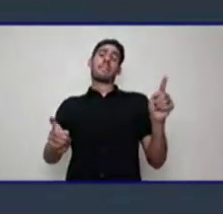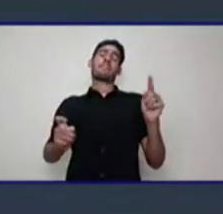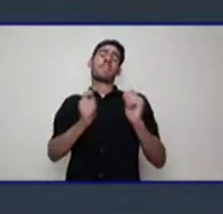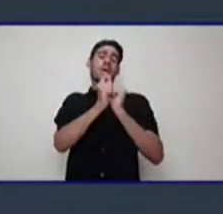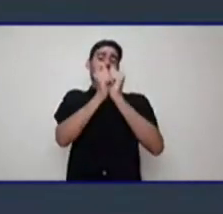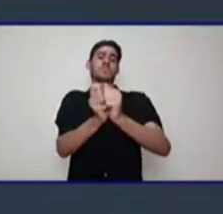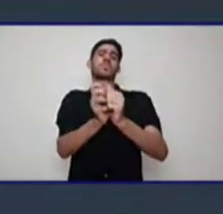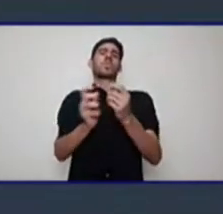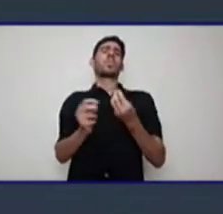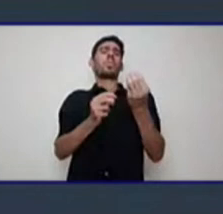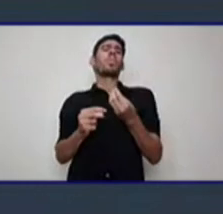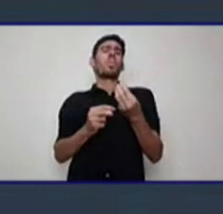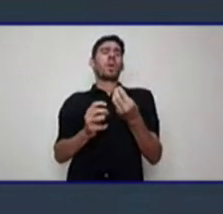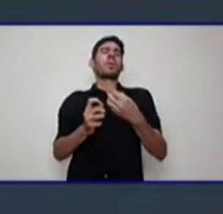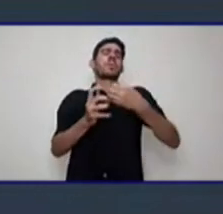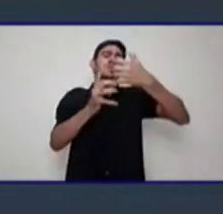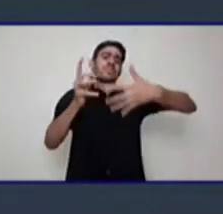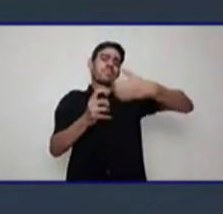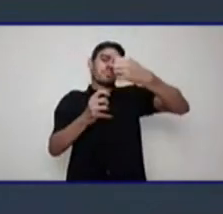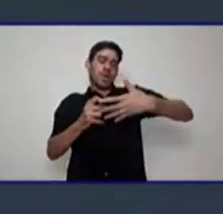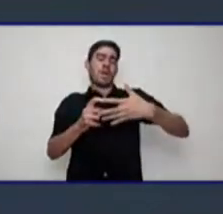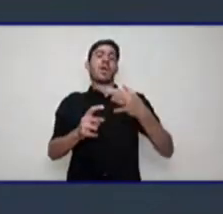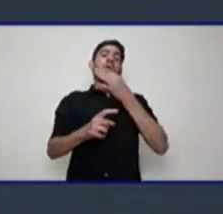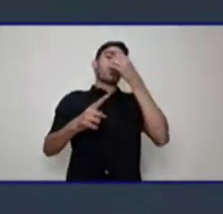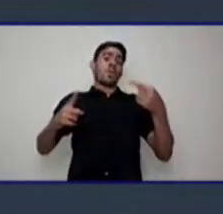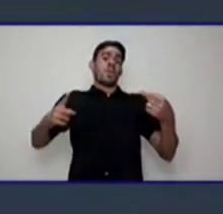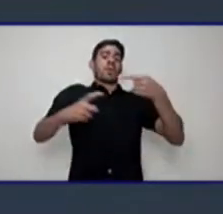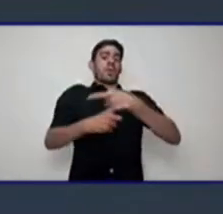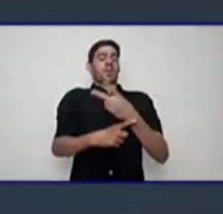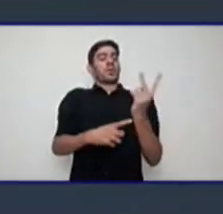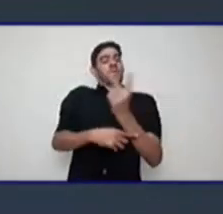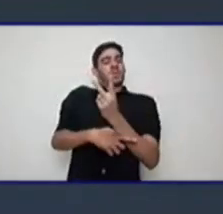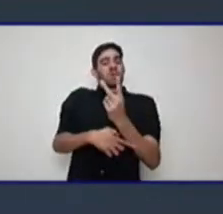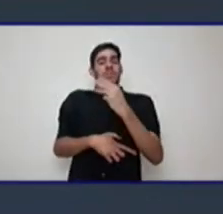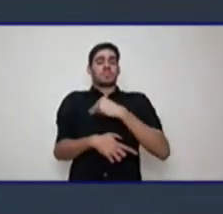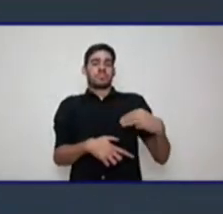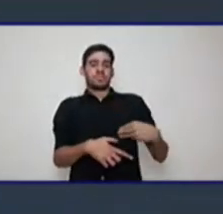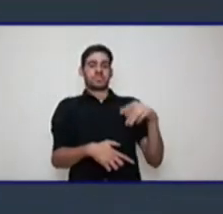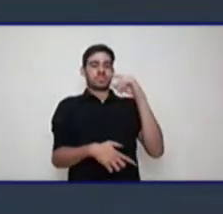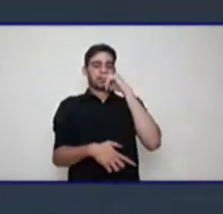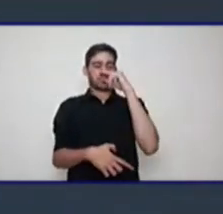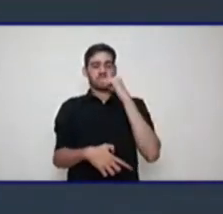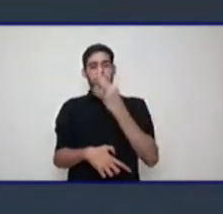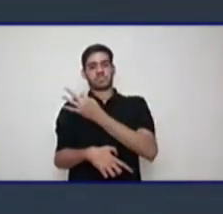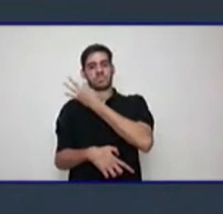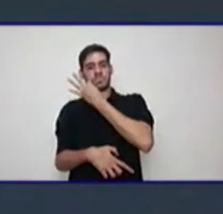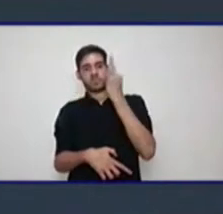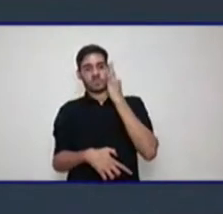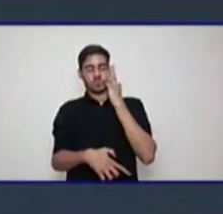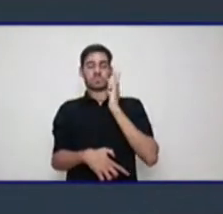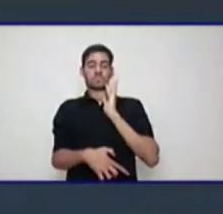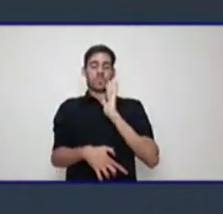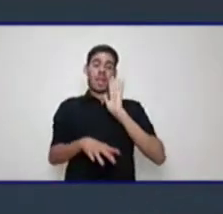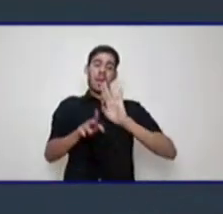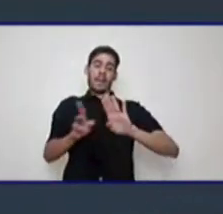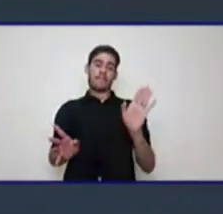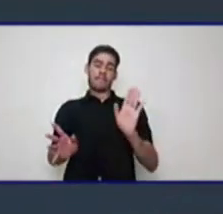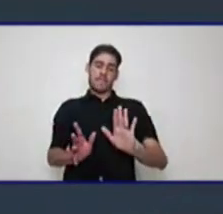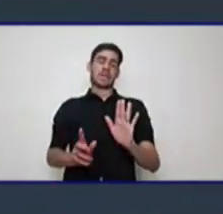acompanho na fundamentação a divergência de ambos, ministro Edson Fachin, ministro Tarcísio Vieira, mas em